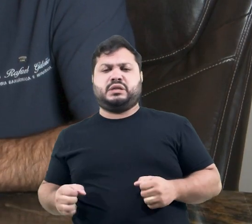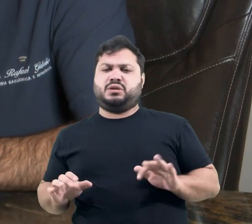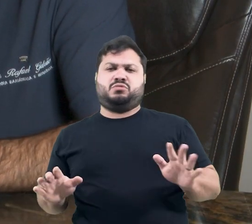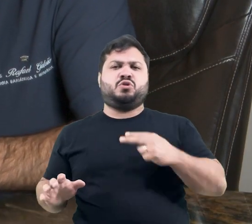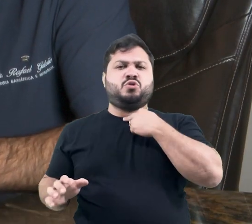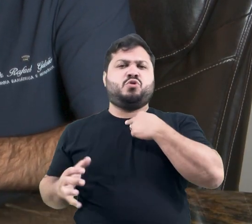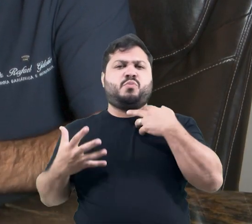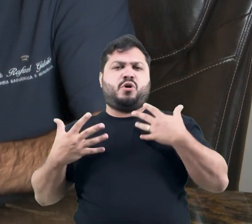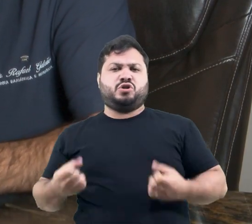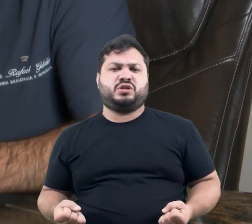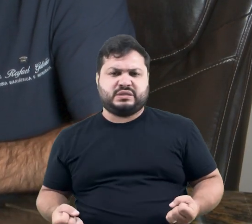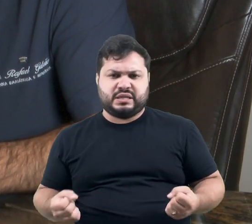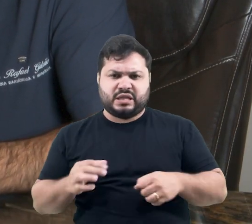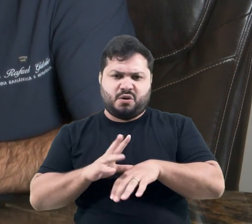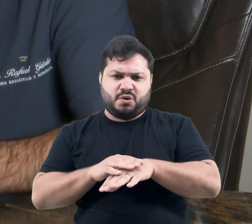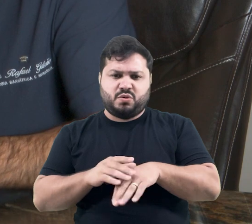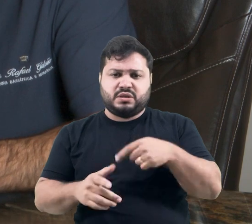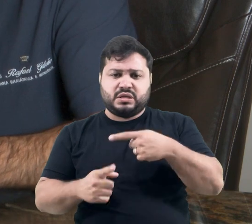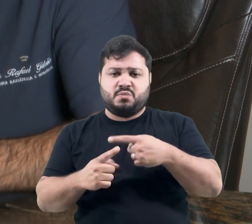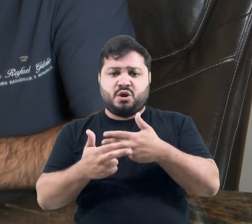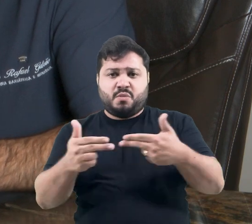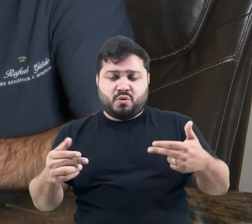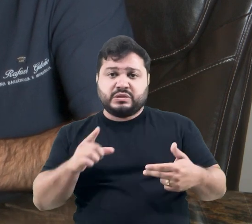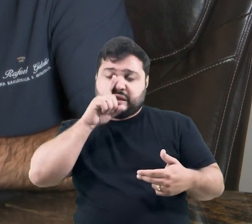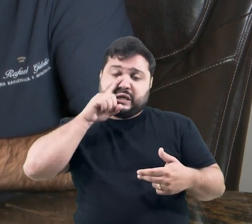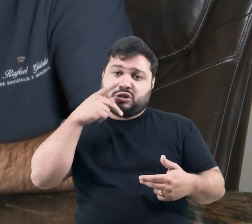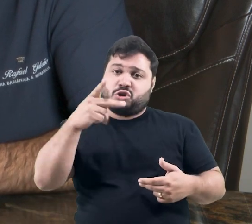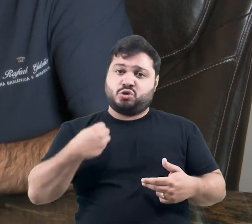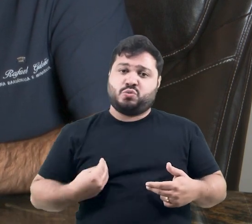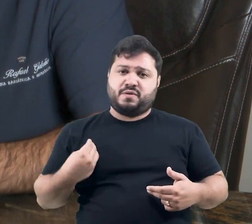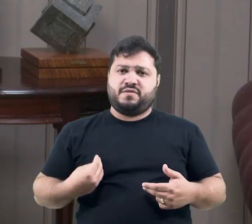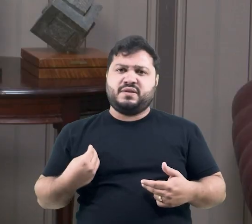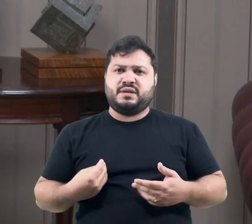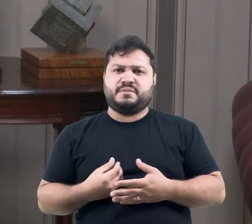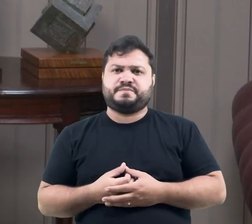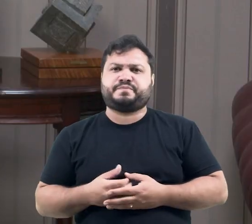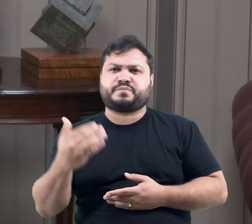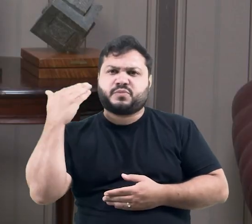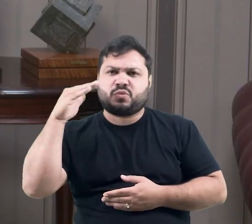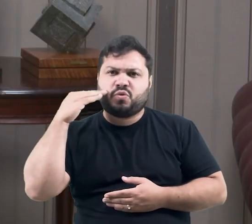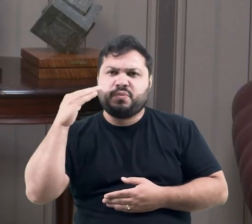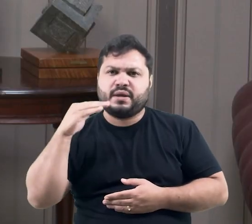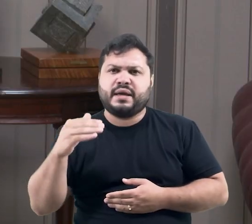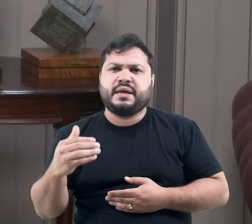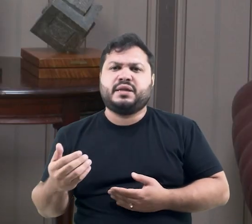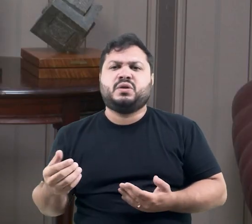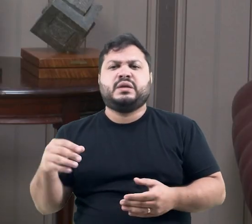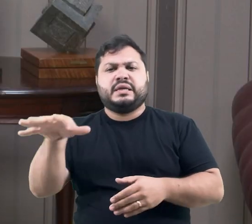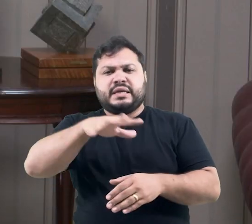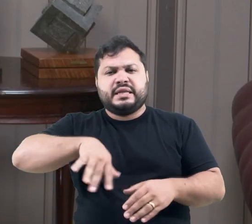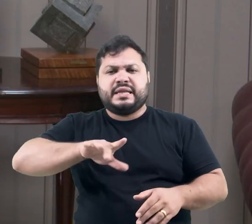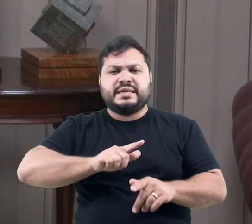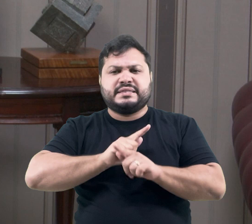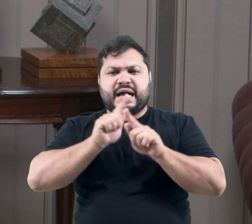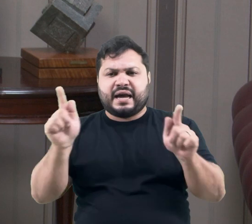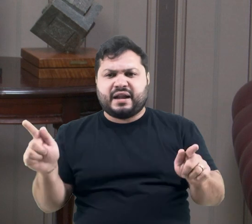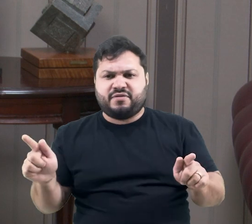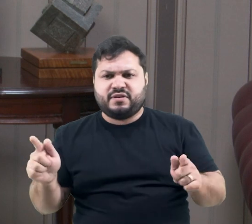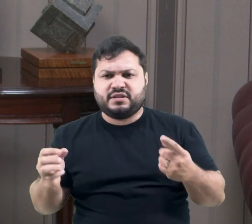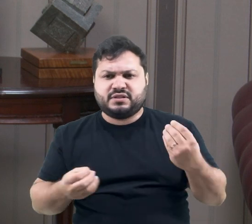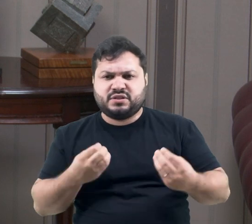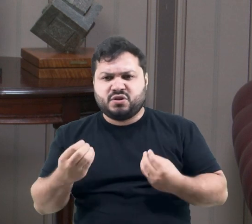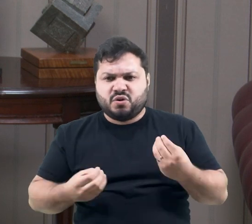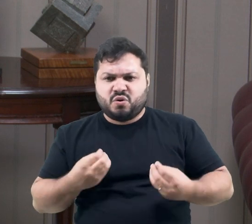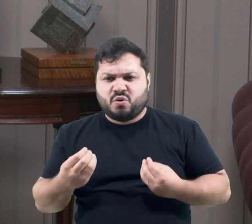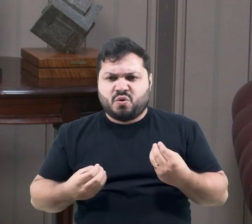Você não pode aceitar uma doença, porque é uma coisa que coloca em risco a tua vida. Compreendo, doutor. E dentro desses agravantes, como